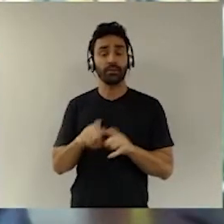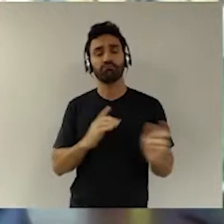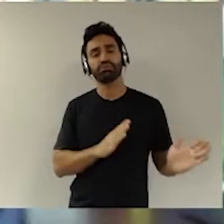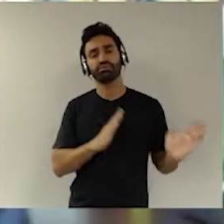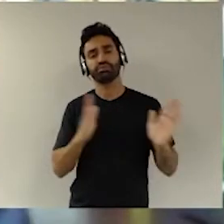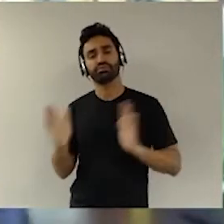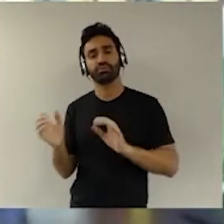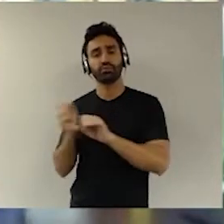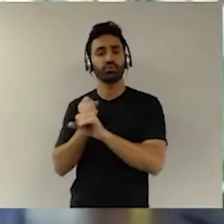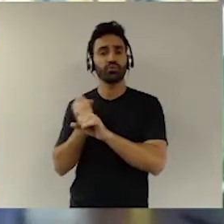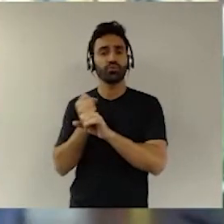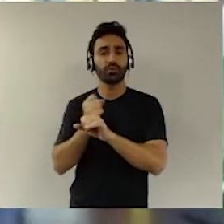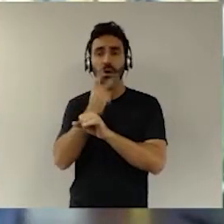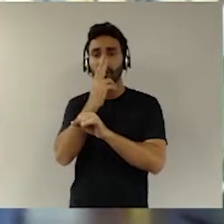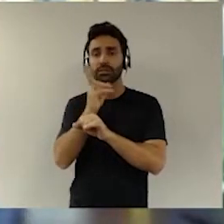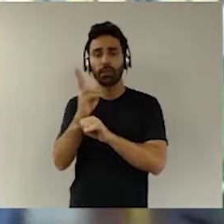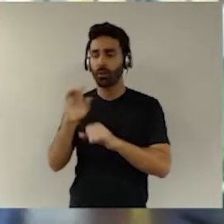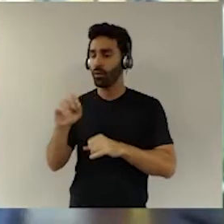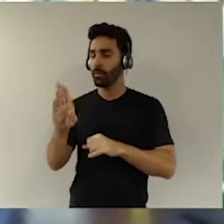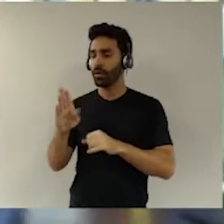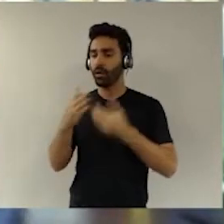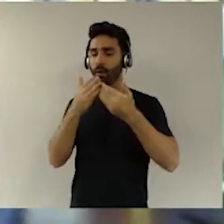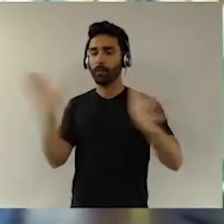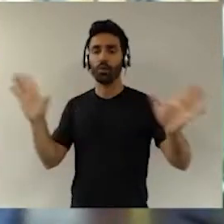tempo, um canal de diálogo